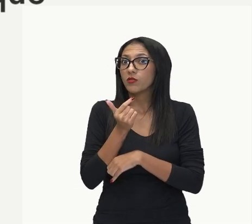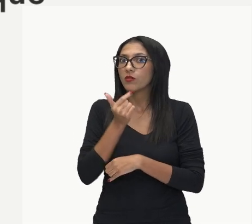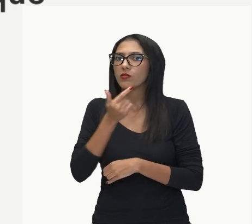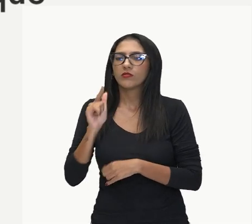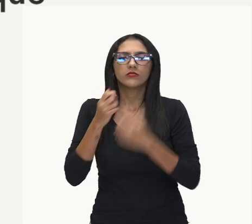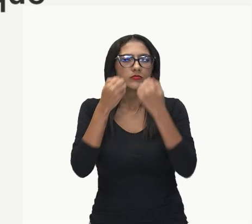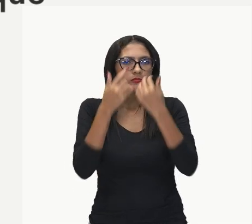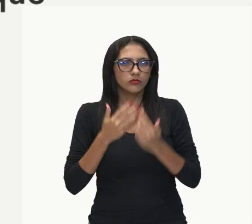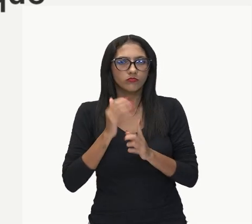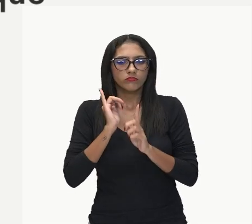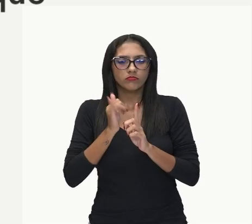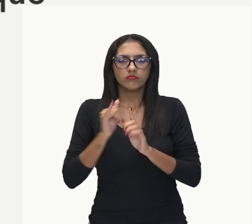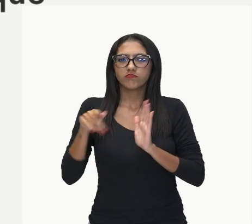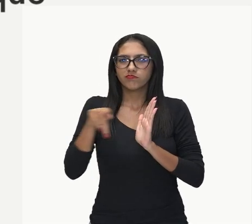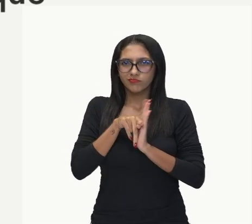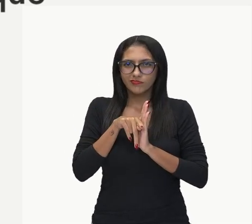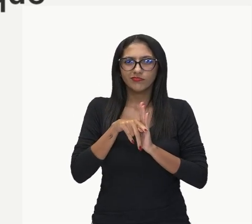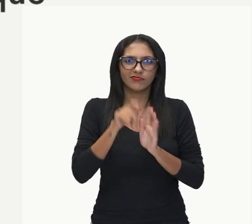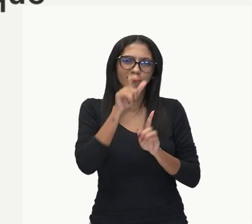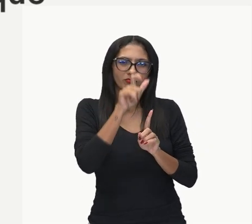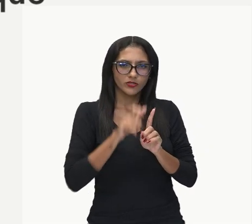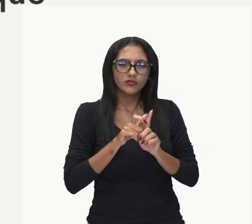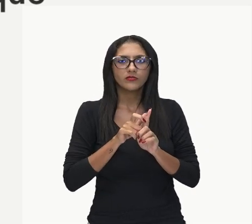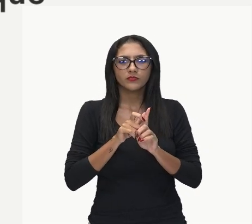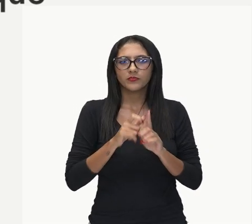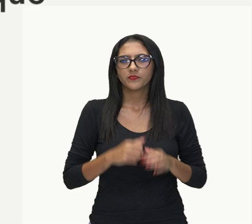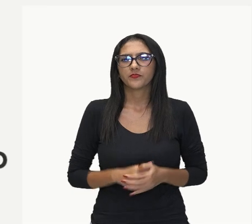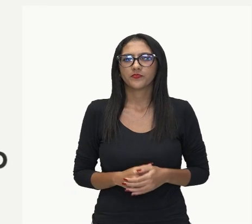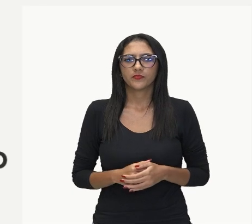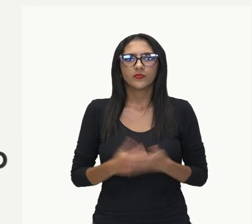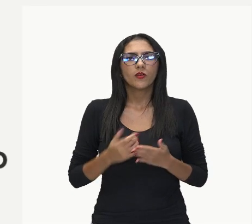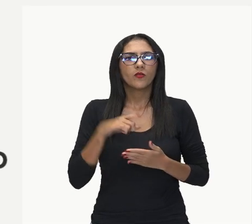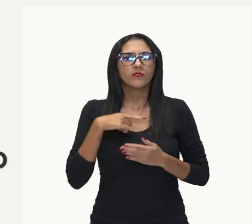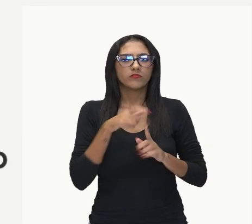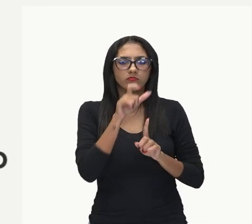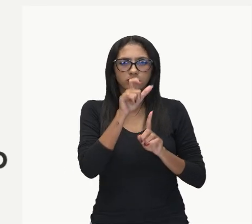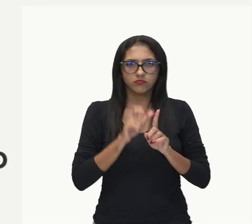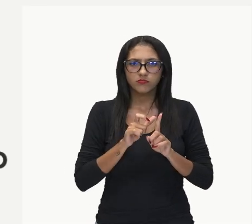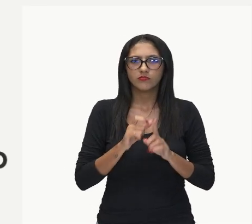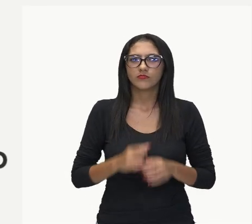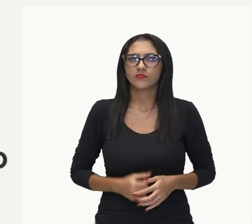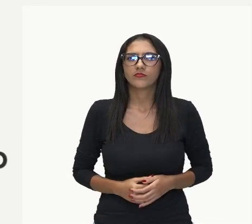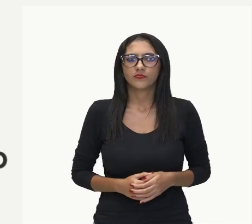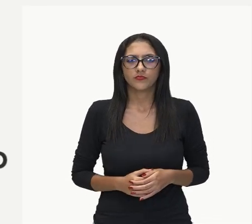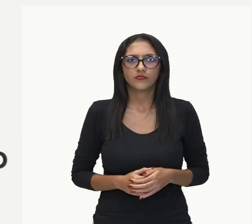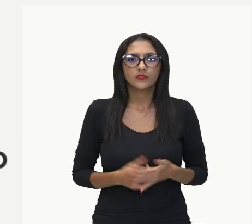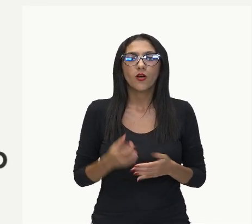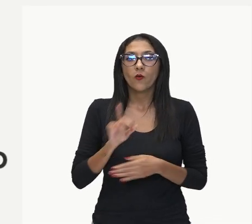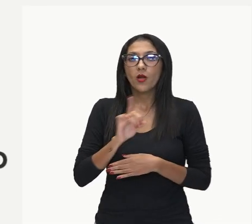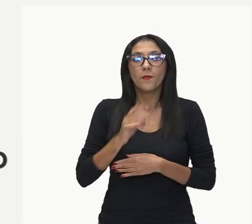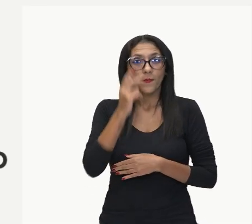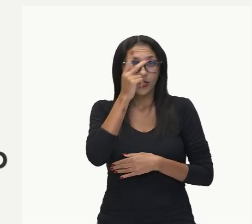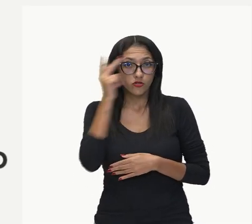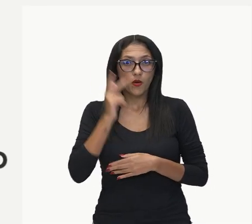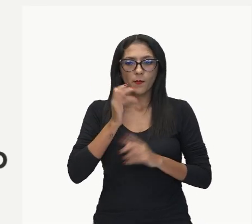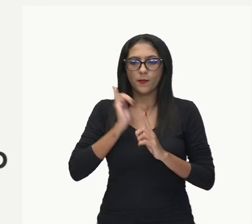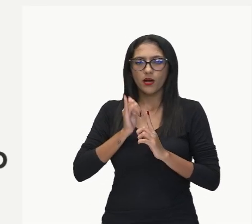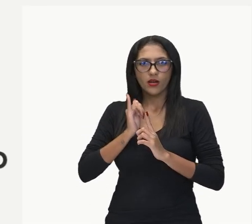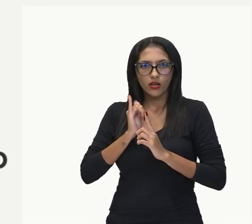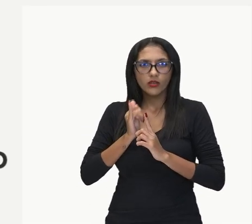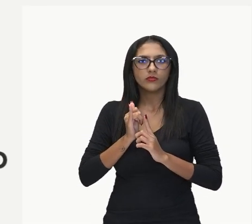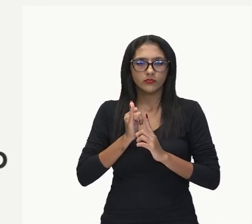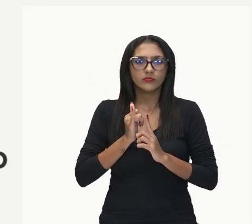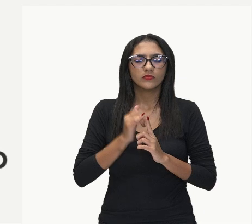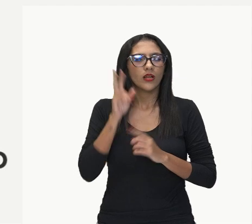fala literal do nosso personagem. É o personagem que está falando agora, na sequência. Não é mais o narrador. Então percebo que no